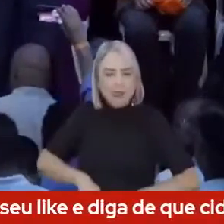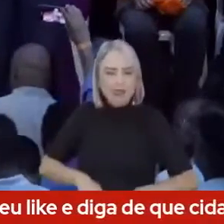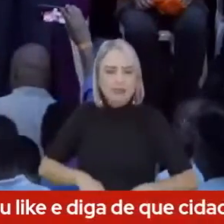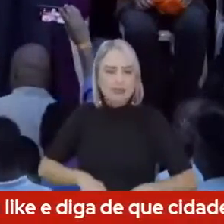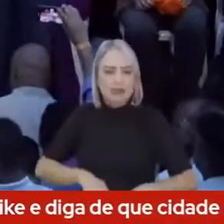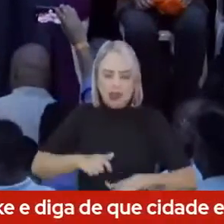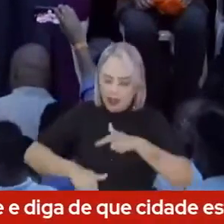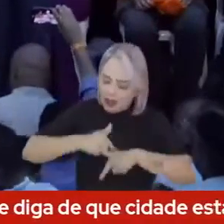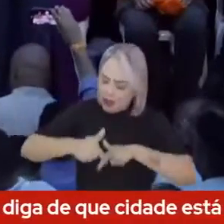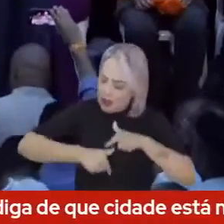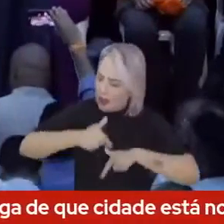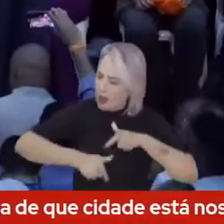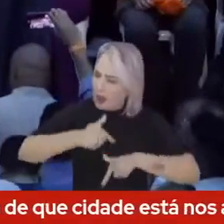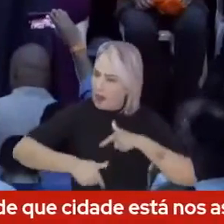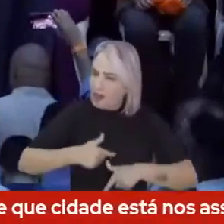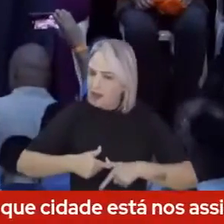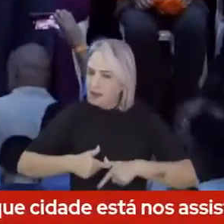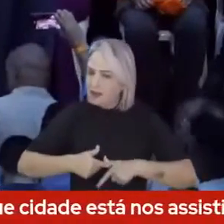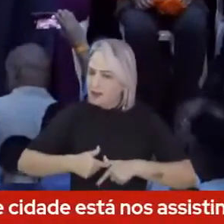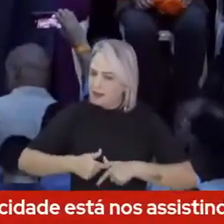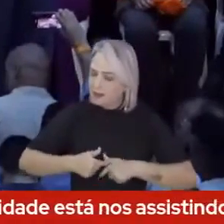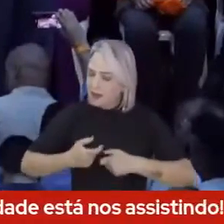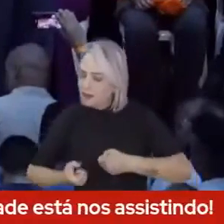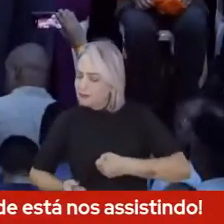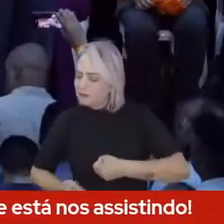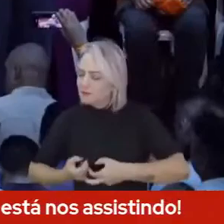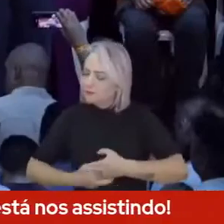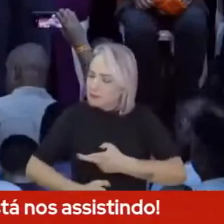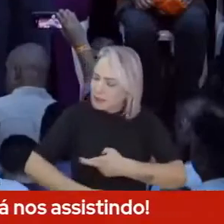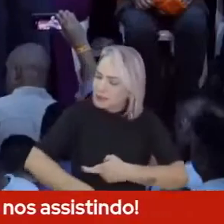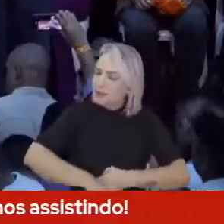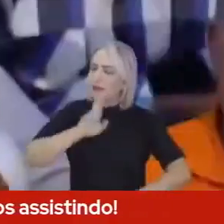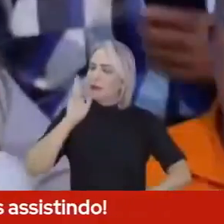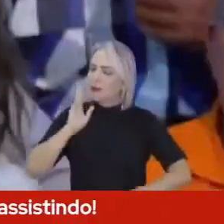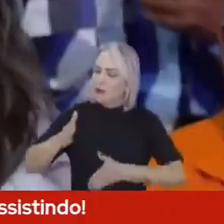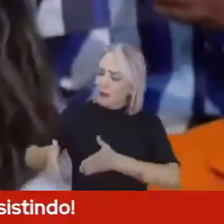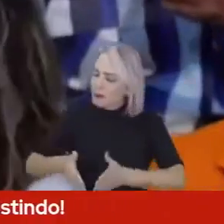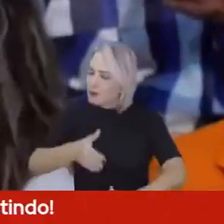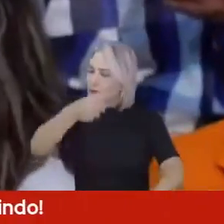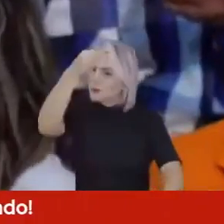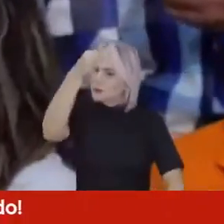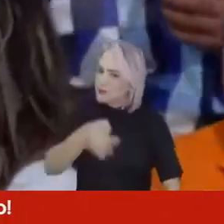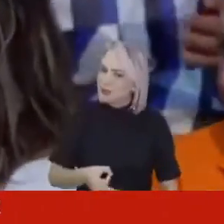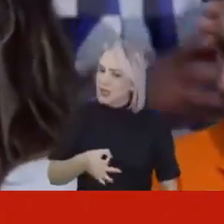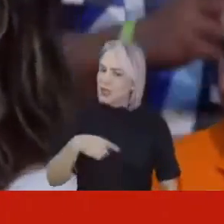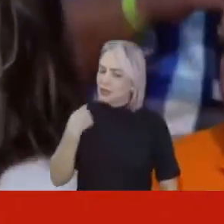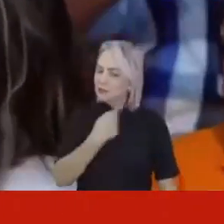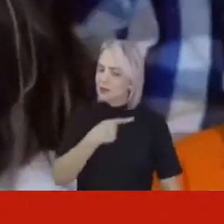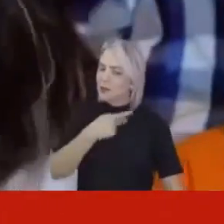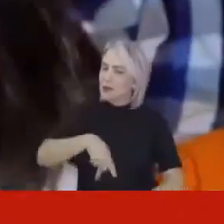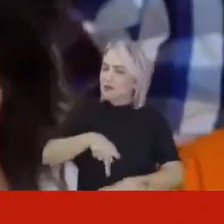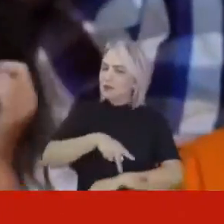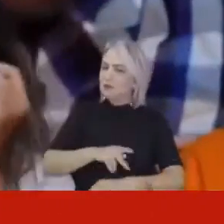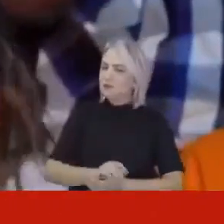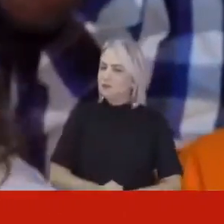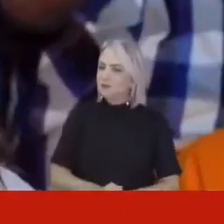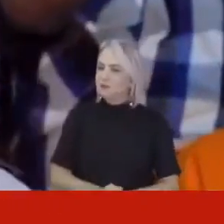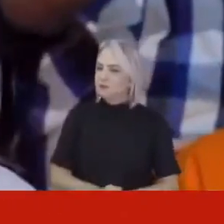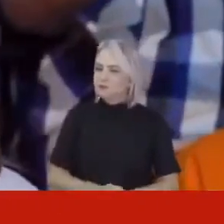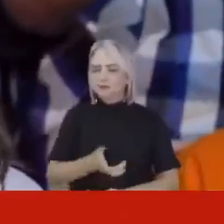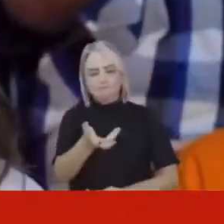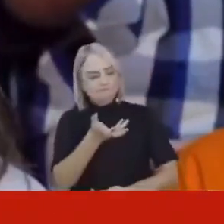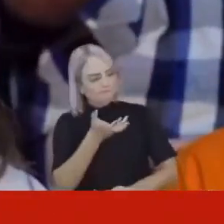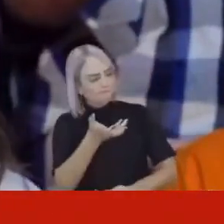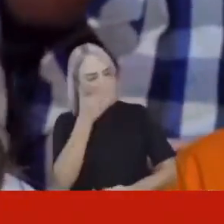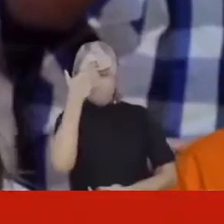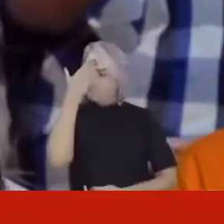trabalho para retomar o caminho correto do nosso país. Quero aqui